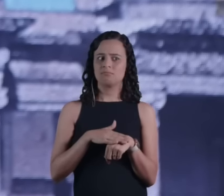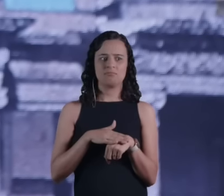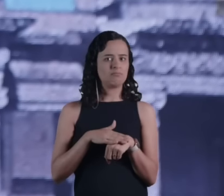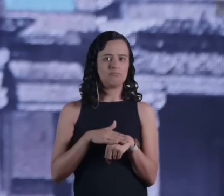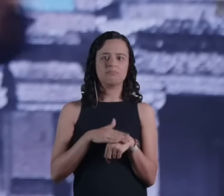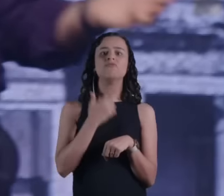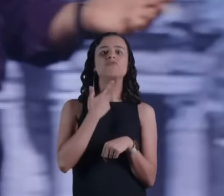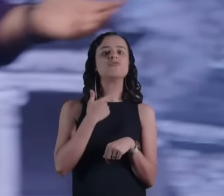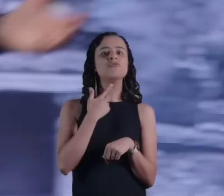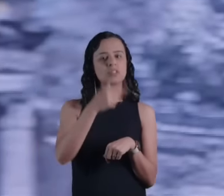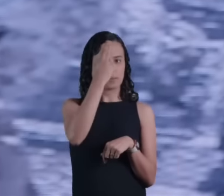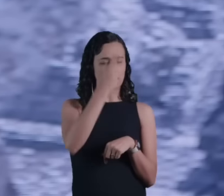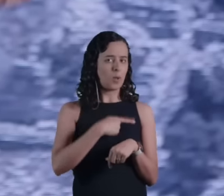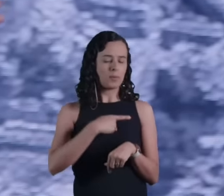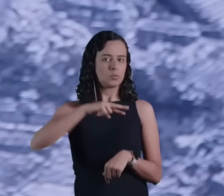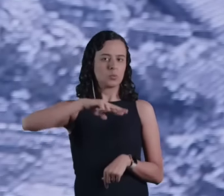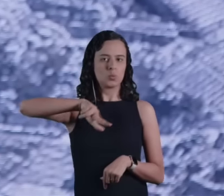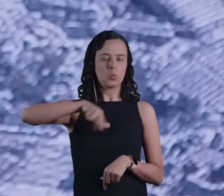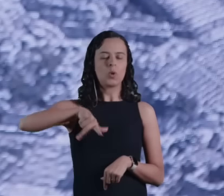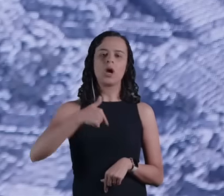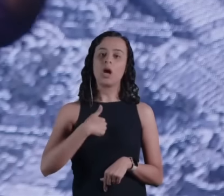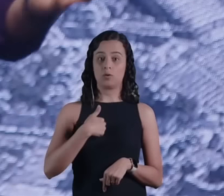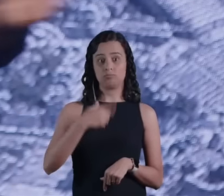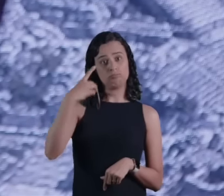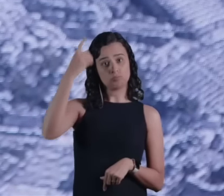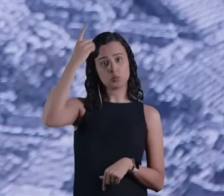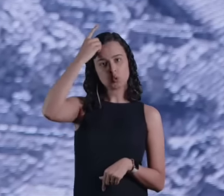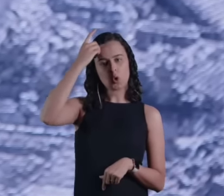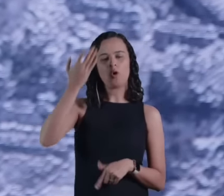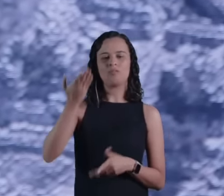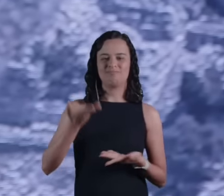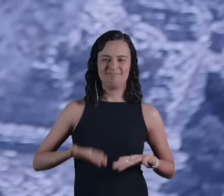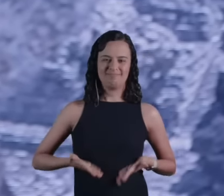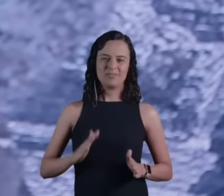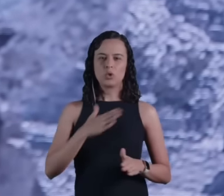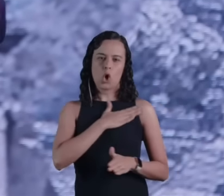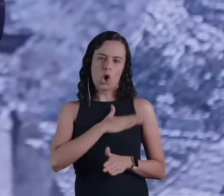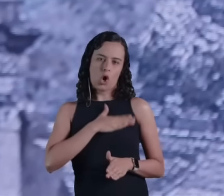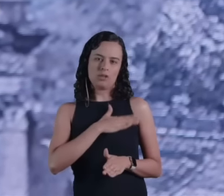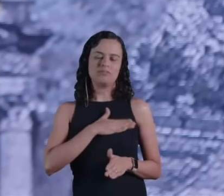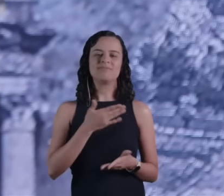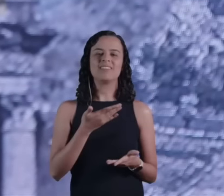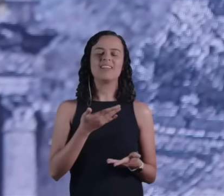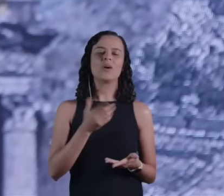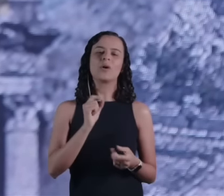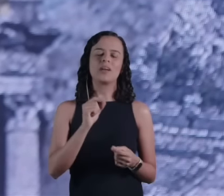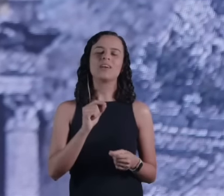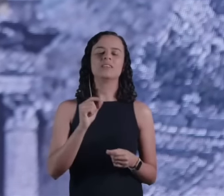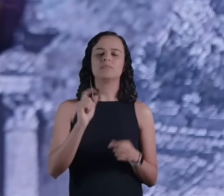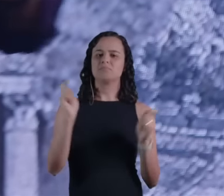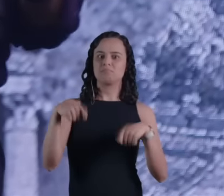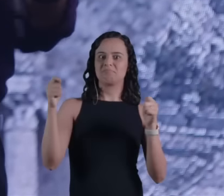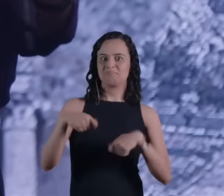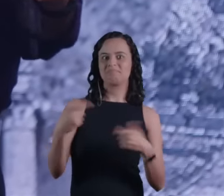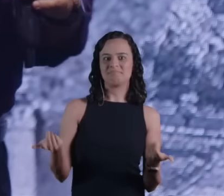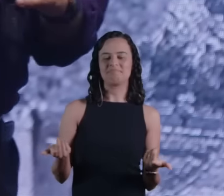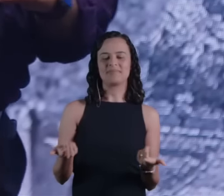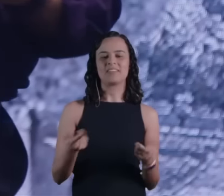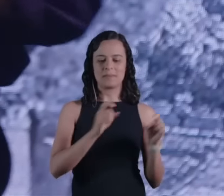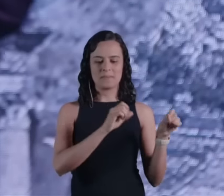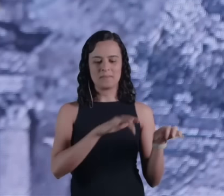Sabe, gente, eu nasci com um dom, com um talento musical absurdo. Com 2 anos de idade eu